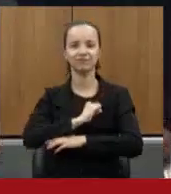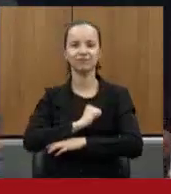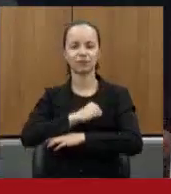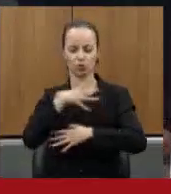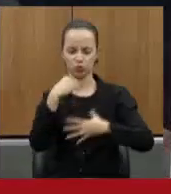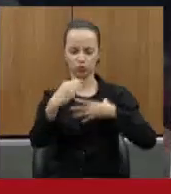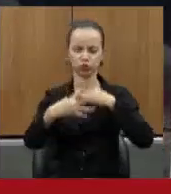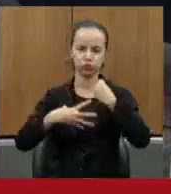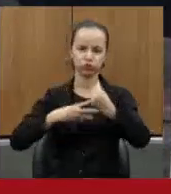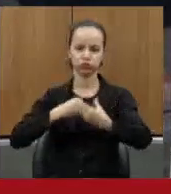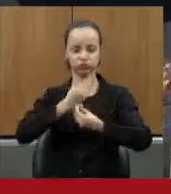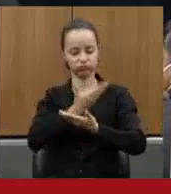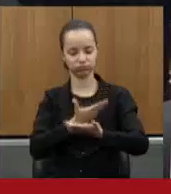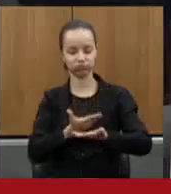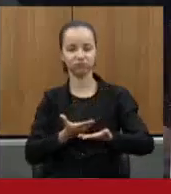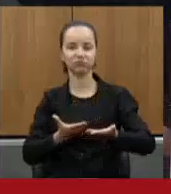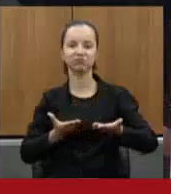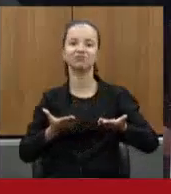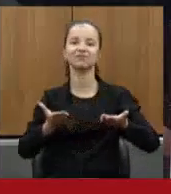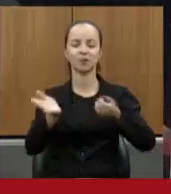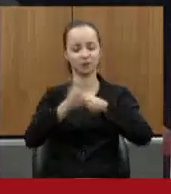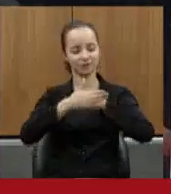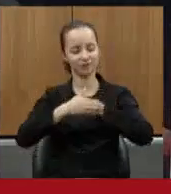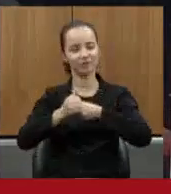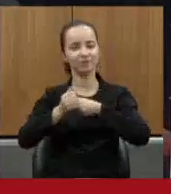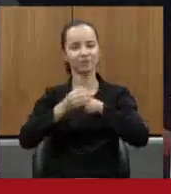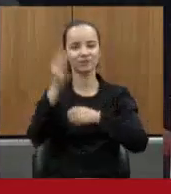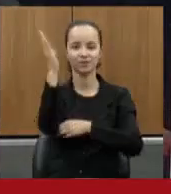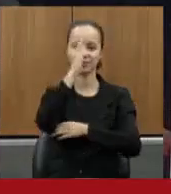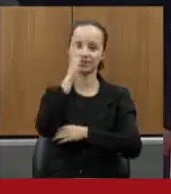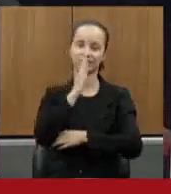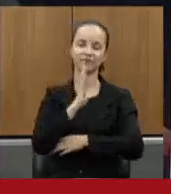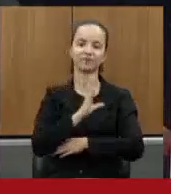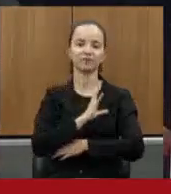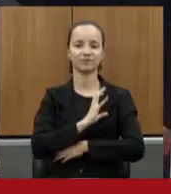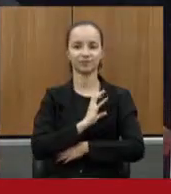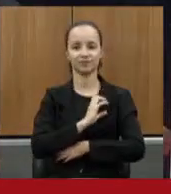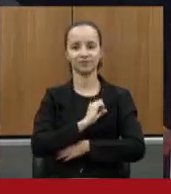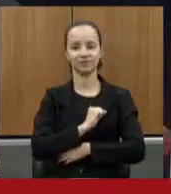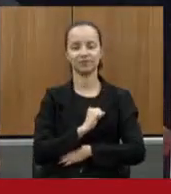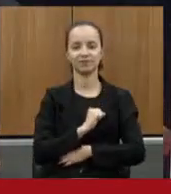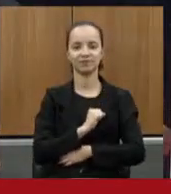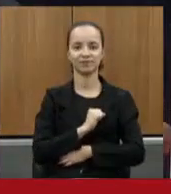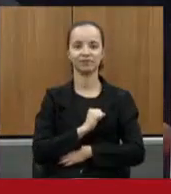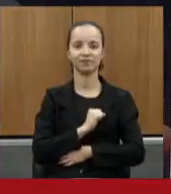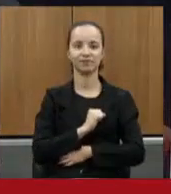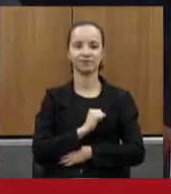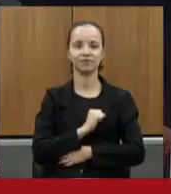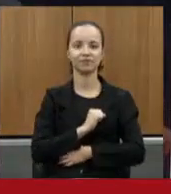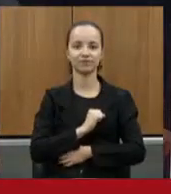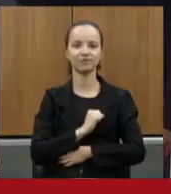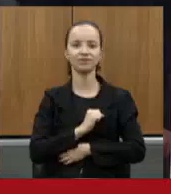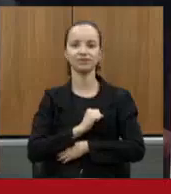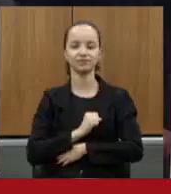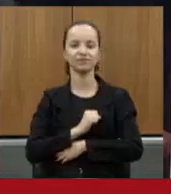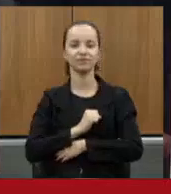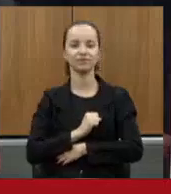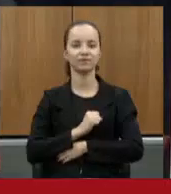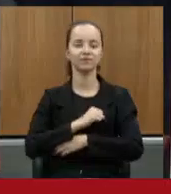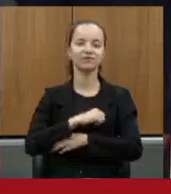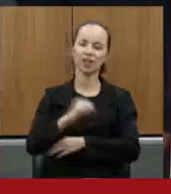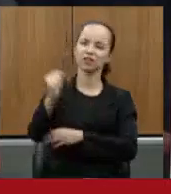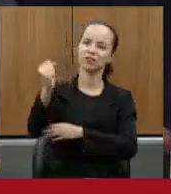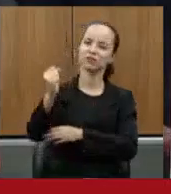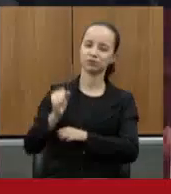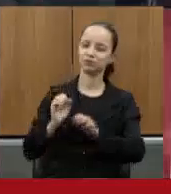dos filhos deste solo és mãe gentil, pátria amada, Brasil. Deitado